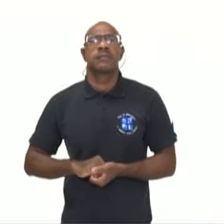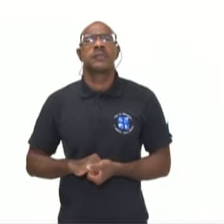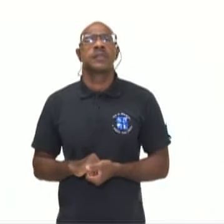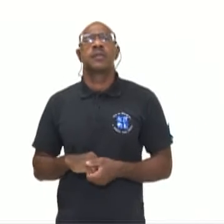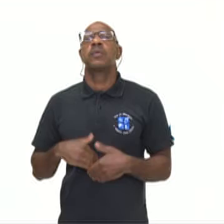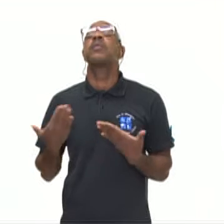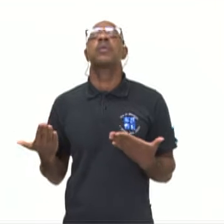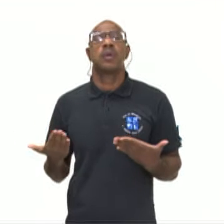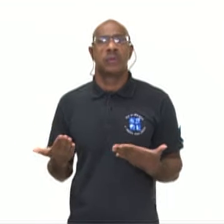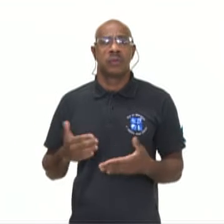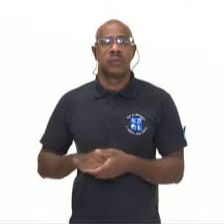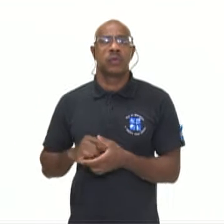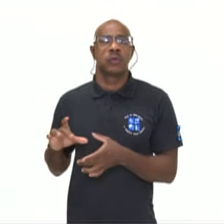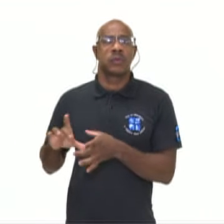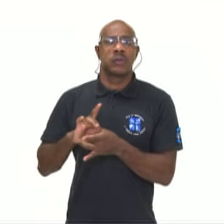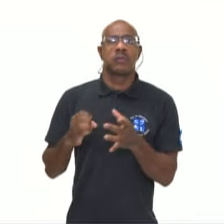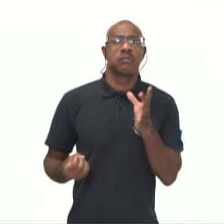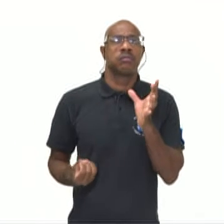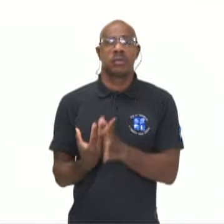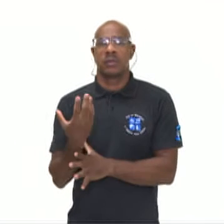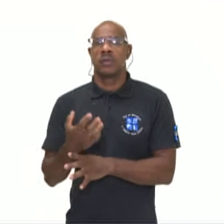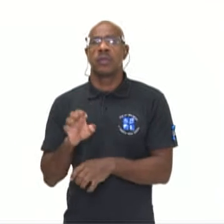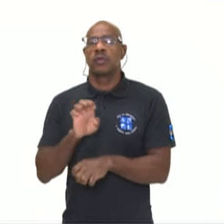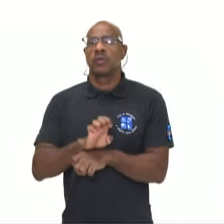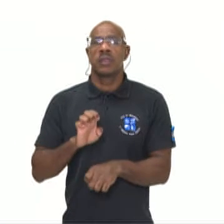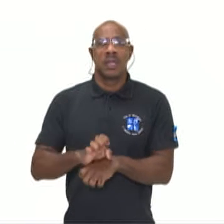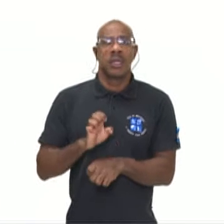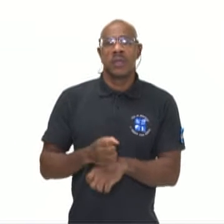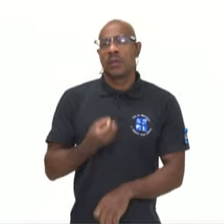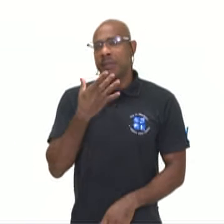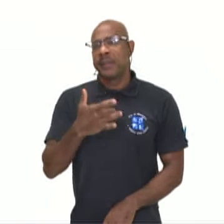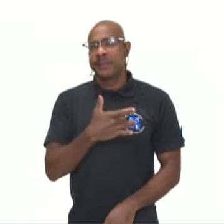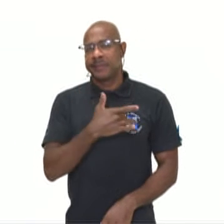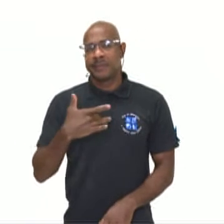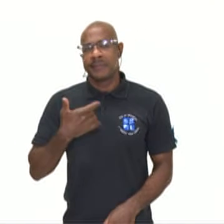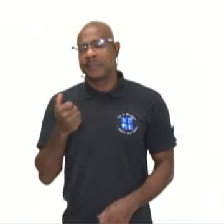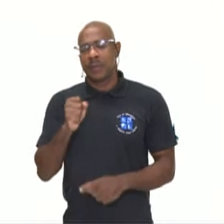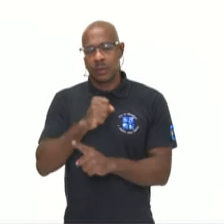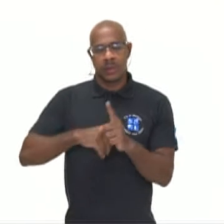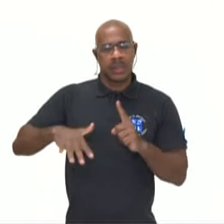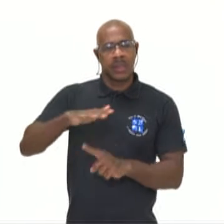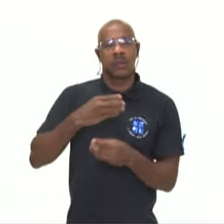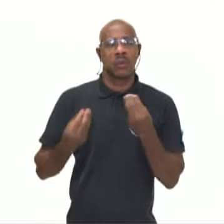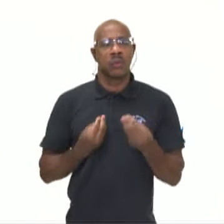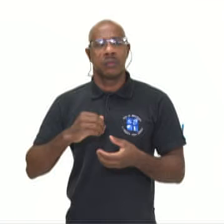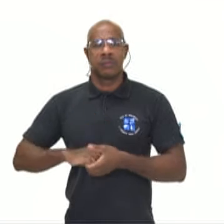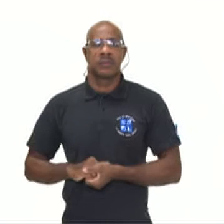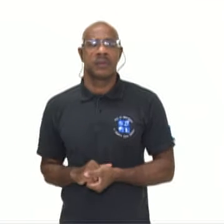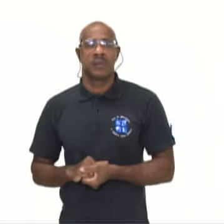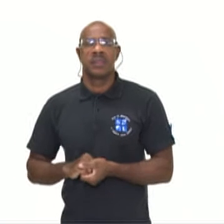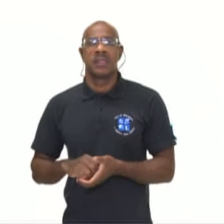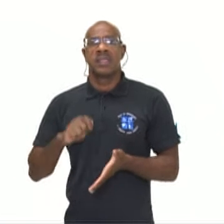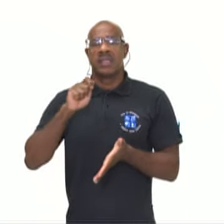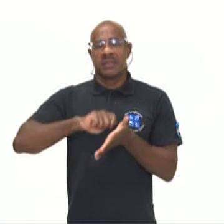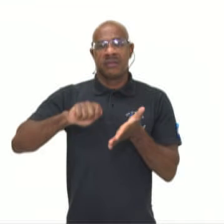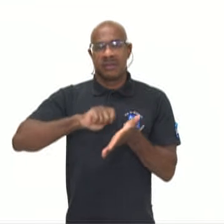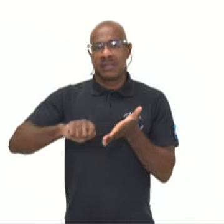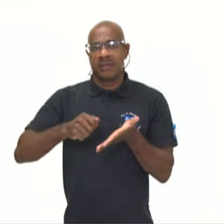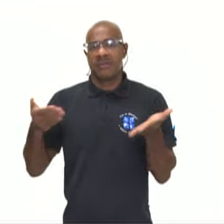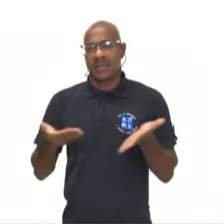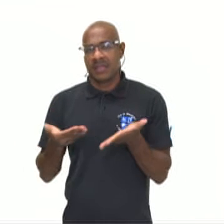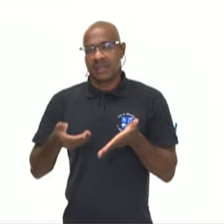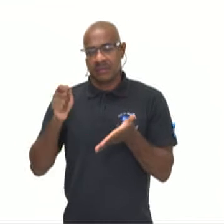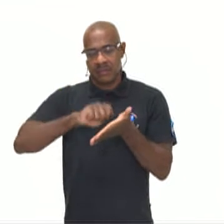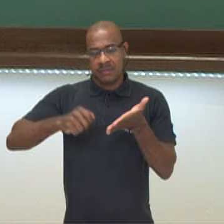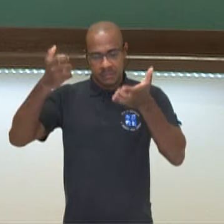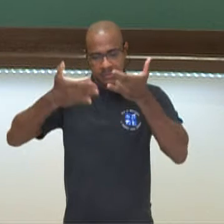Qual foi o contexto de surgimento do estado do bem-estar social? Escreva um parágrafo em seu caderno. Essa